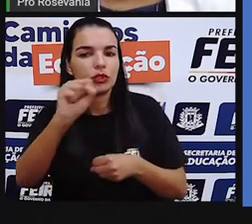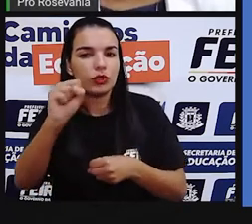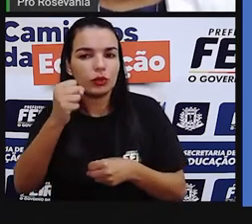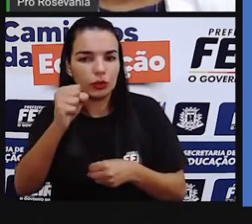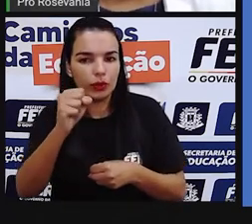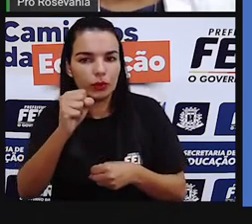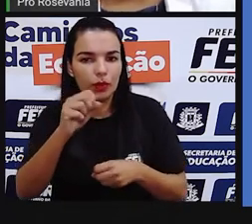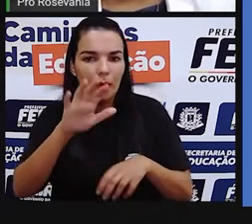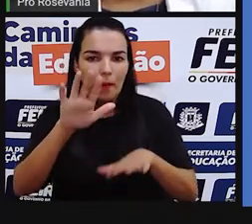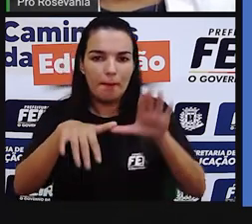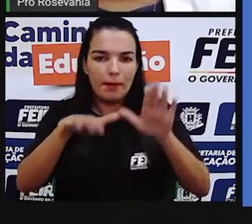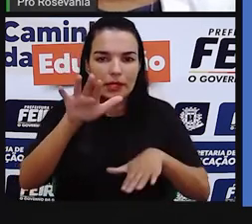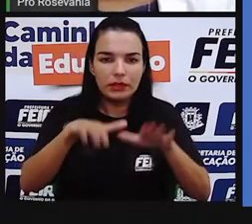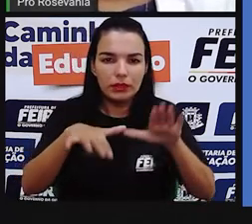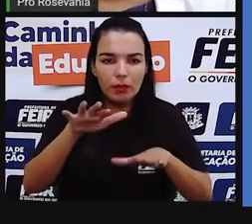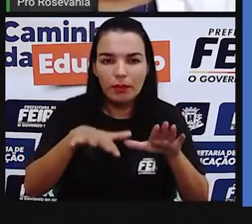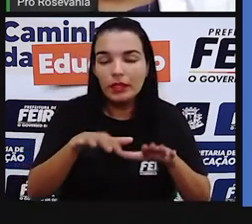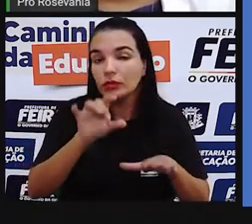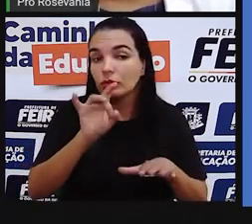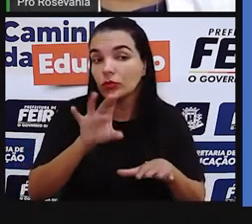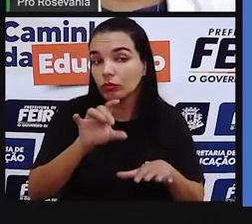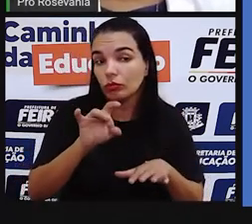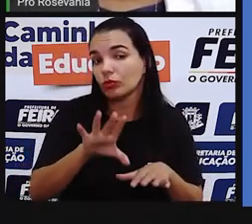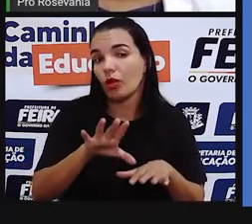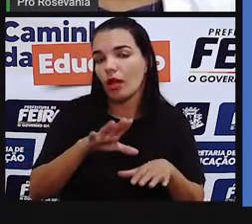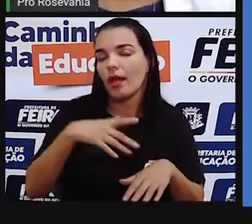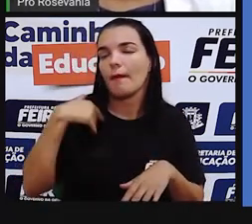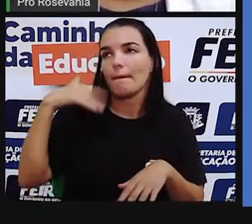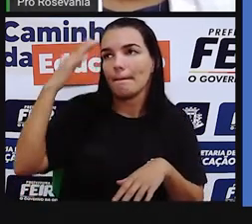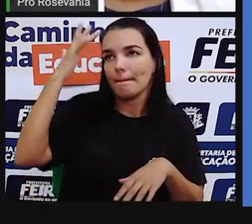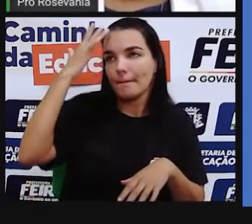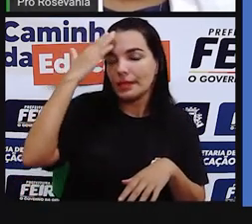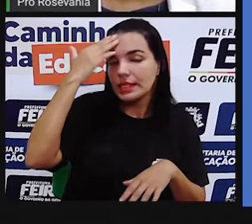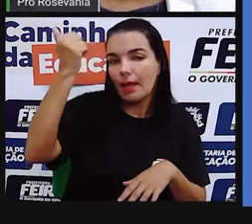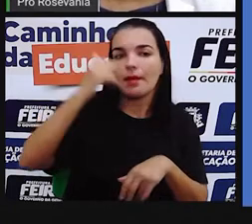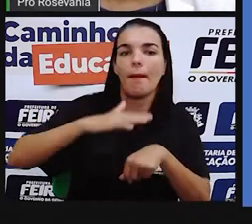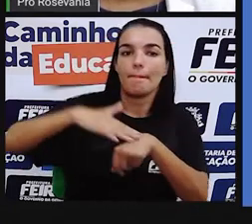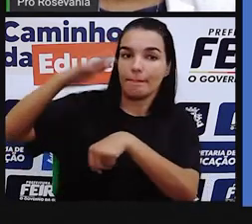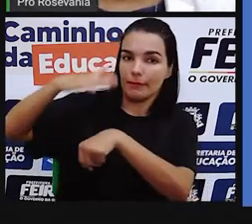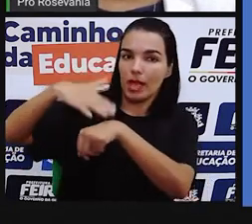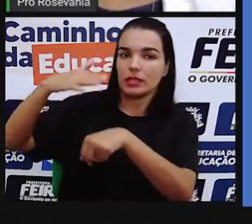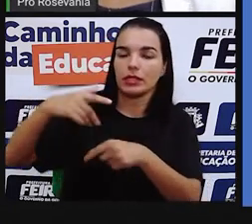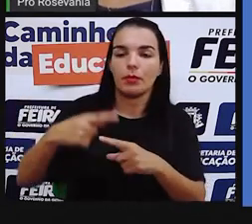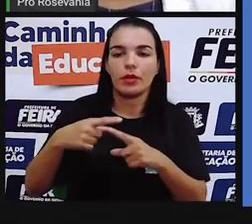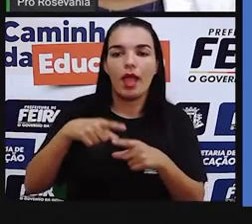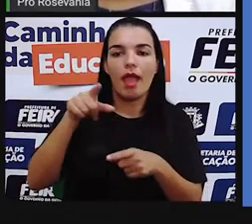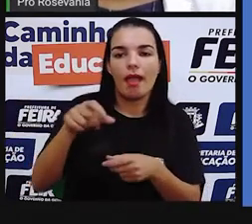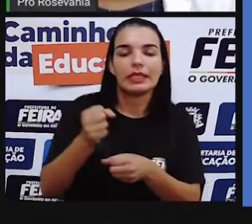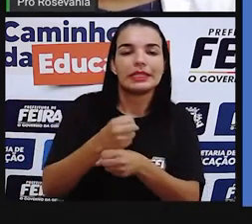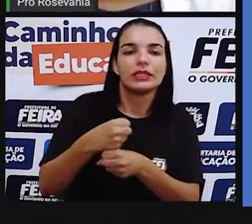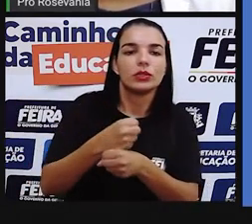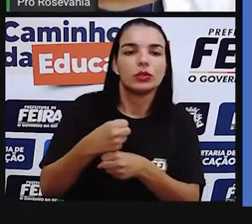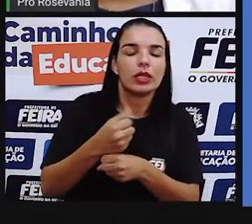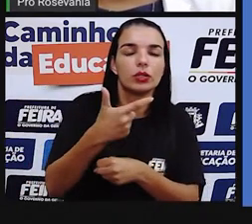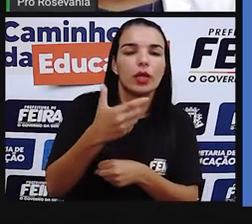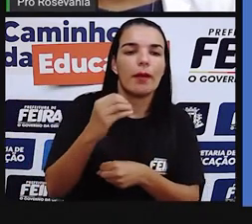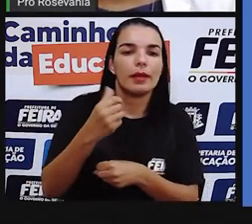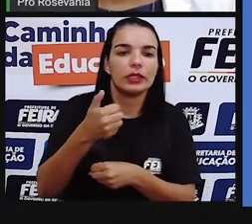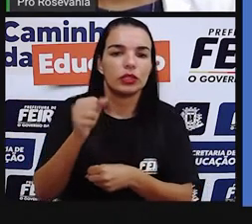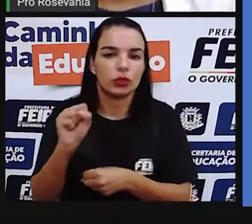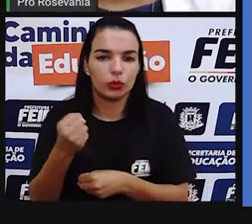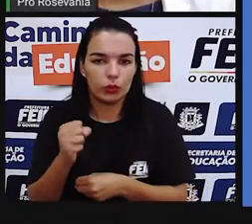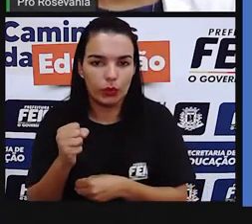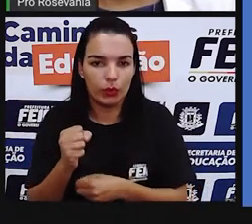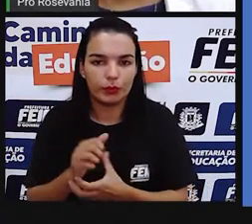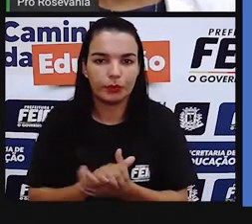habitantes. Mas aí são dados oficiais do IBGE, né? O censo de 2018. E a gente tem essa função